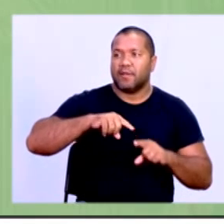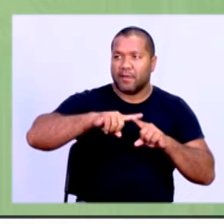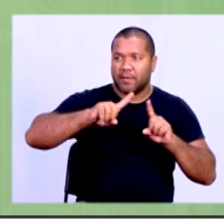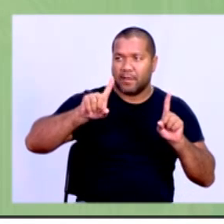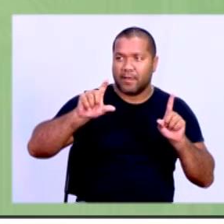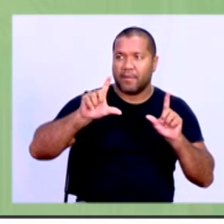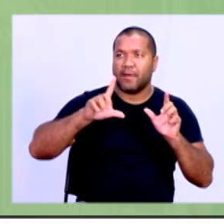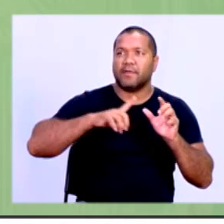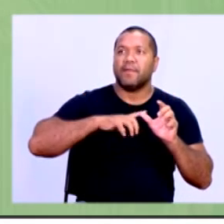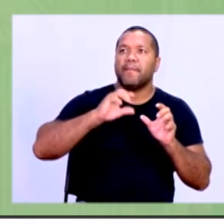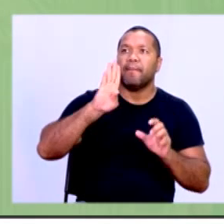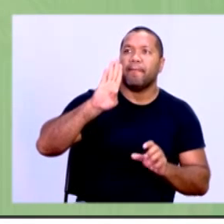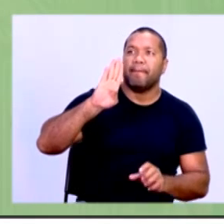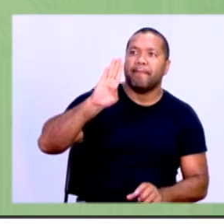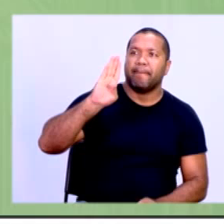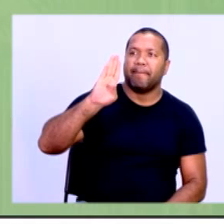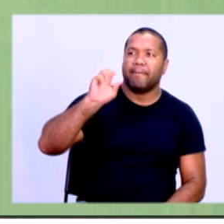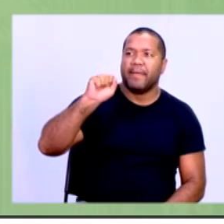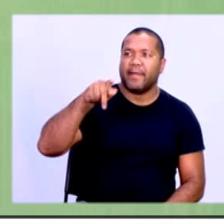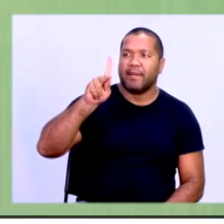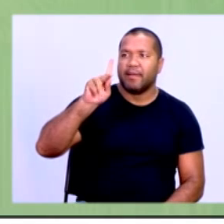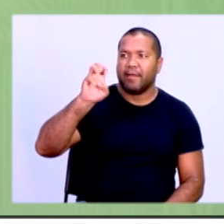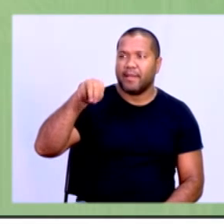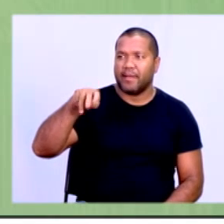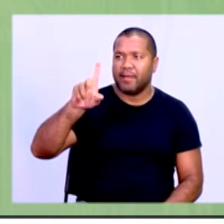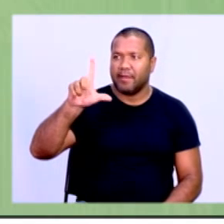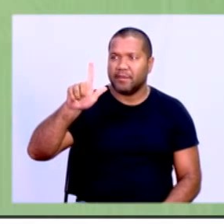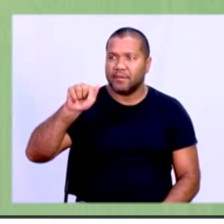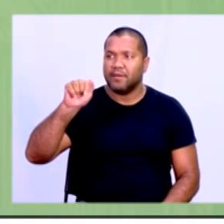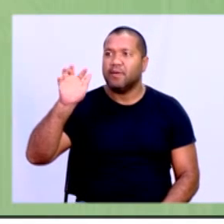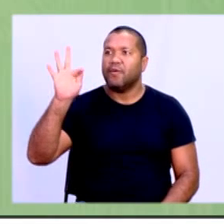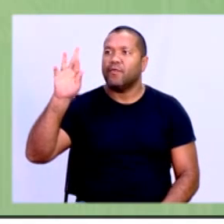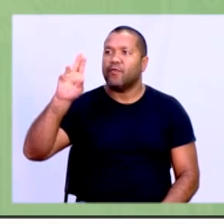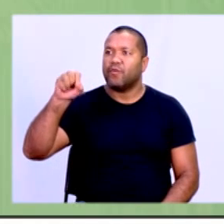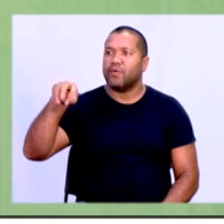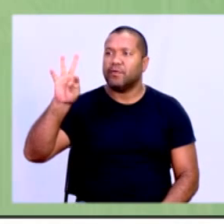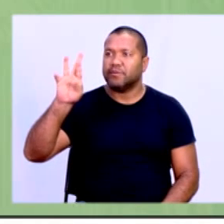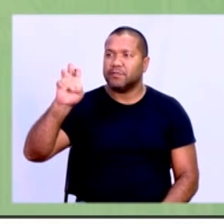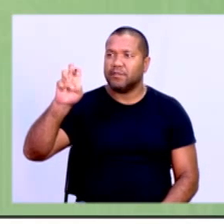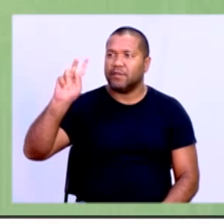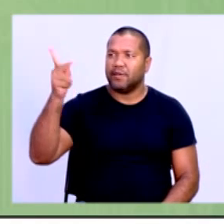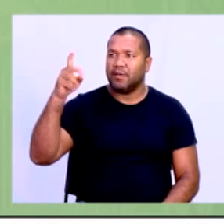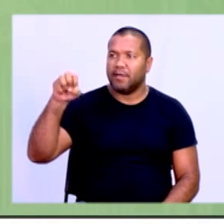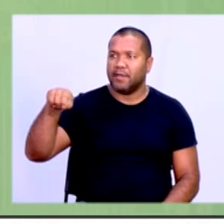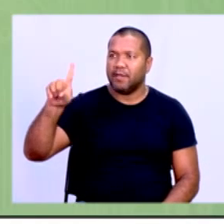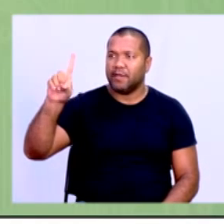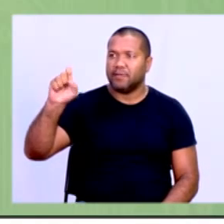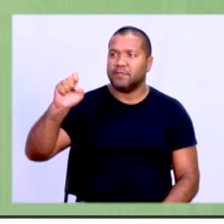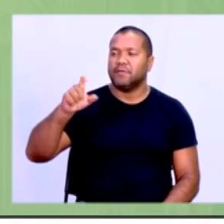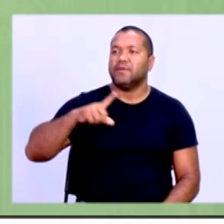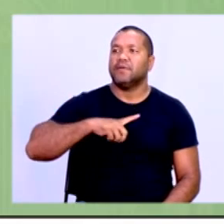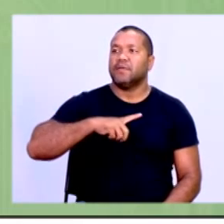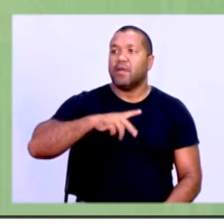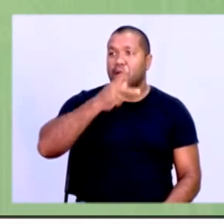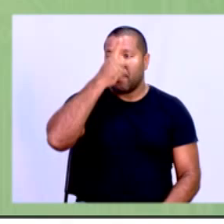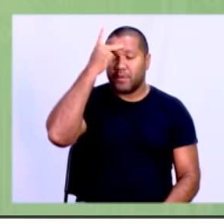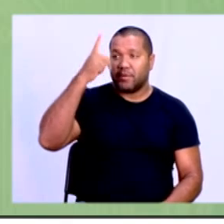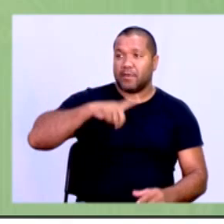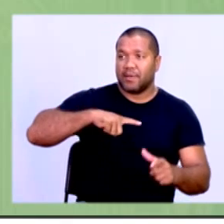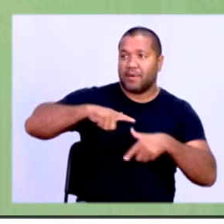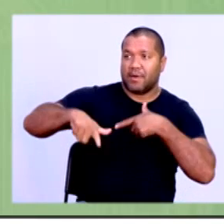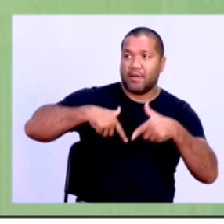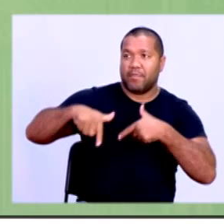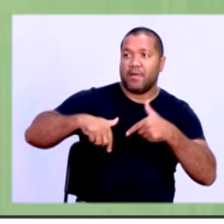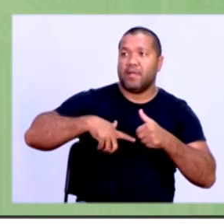back-end e front-end, tá? Então, essa parte aqui seria mais para o camarada que trabalha com front-end. Então, aqui